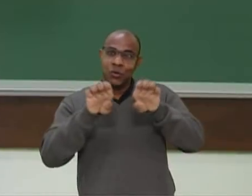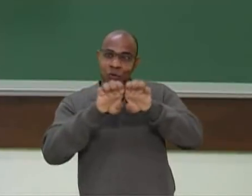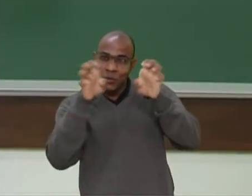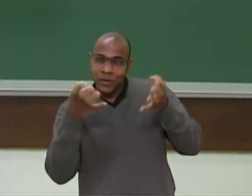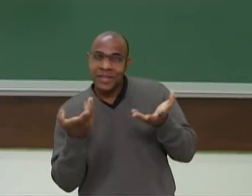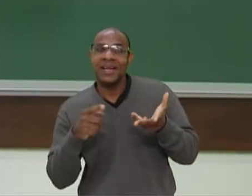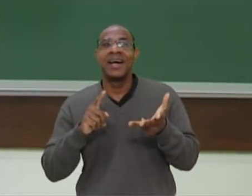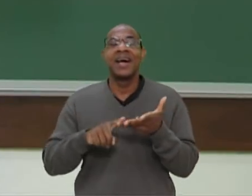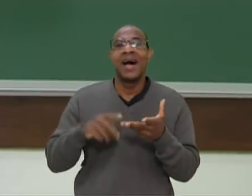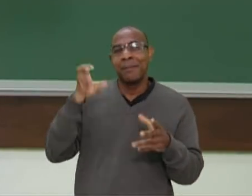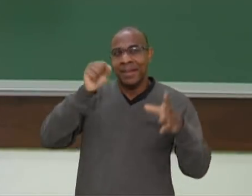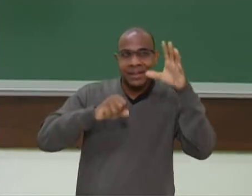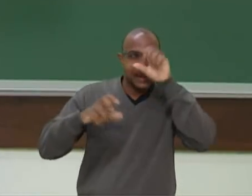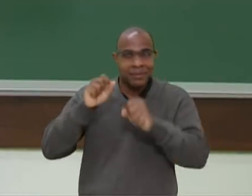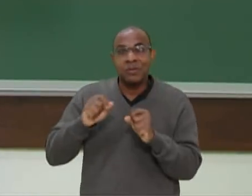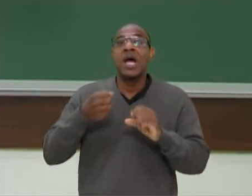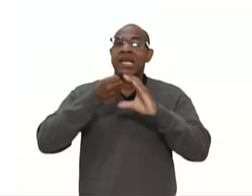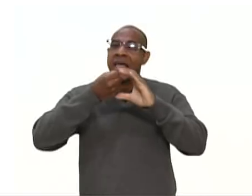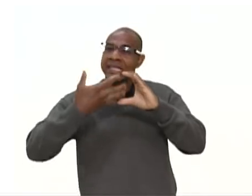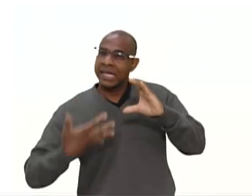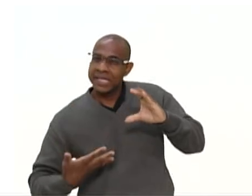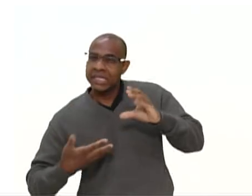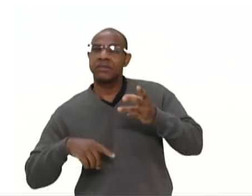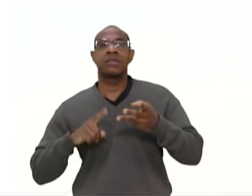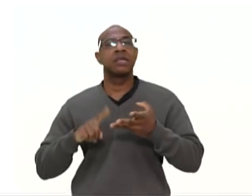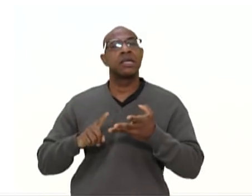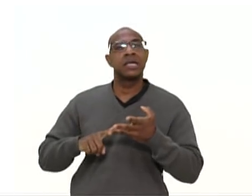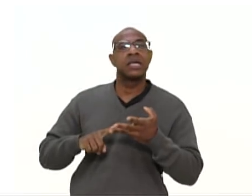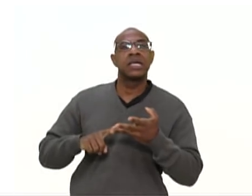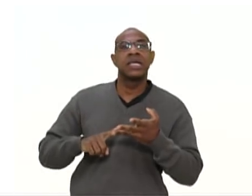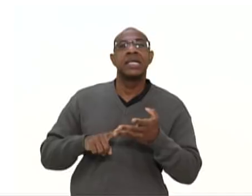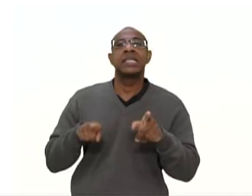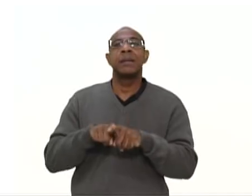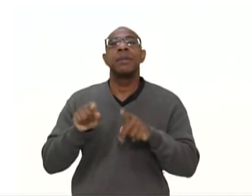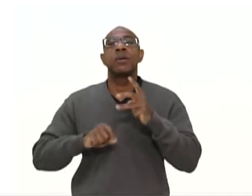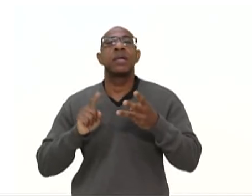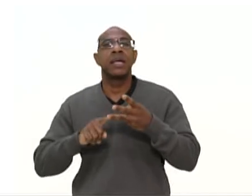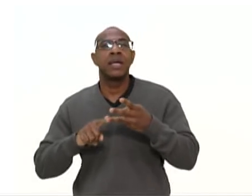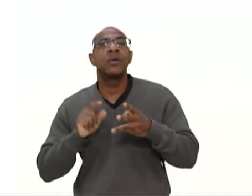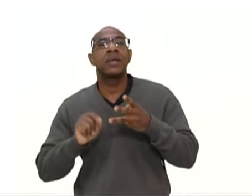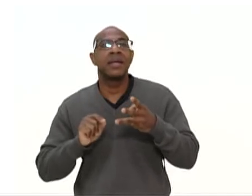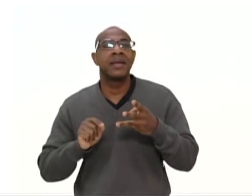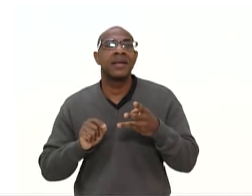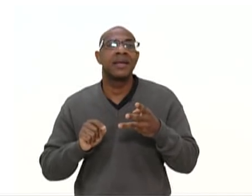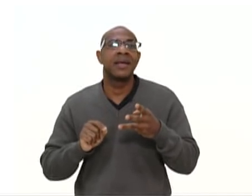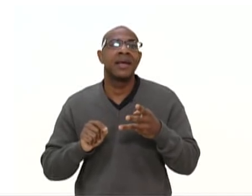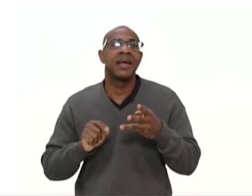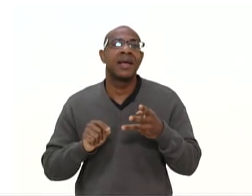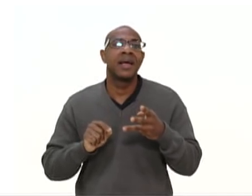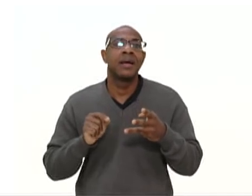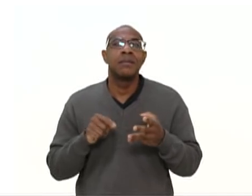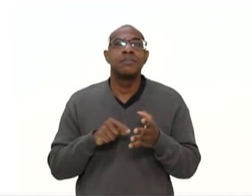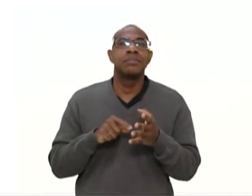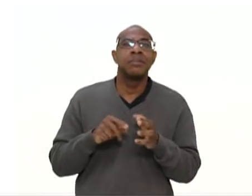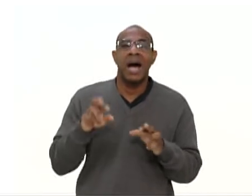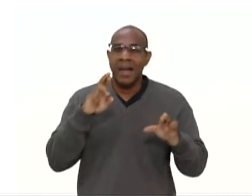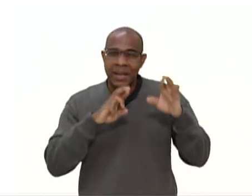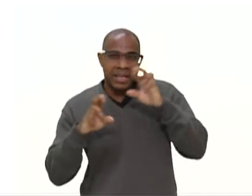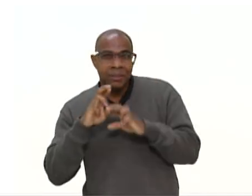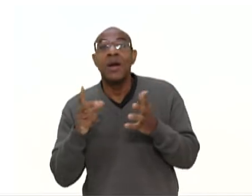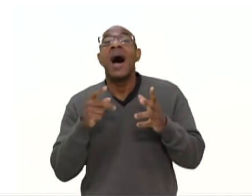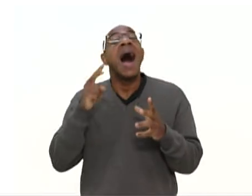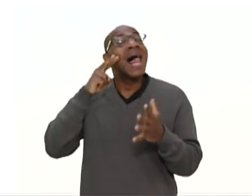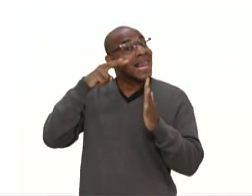vez, aprendemos sobre as características, que nós aprendemos mais? Analisamos um